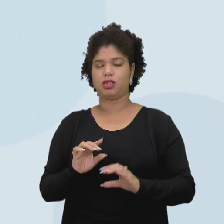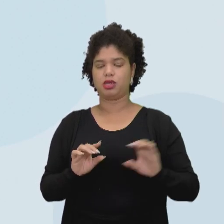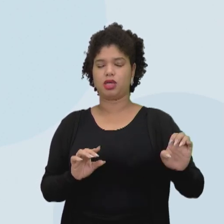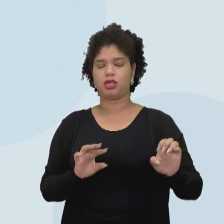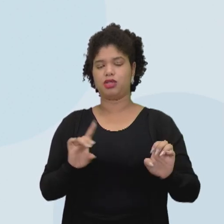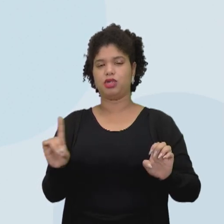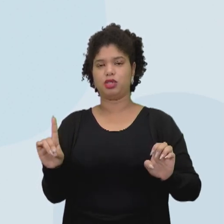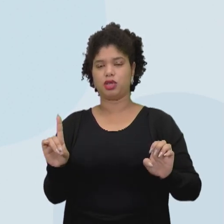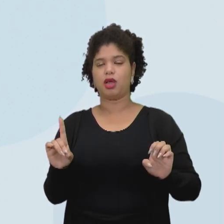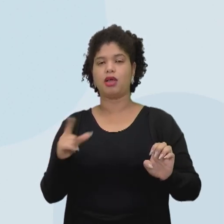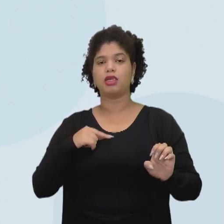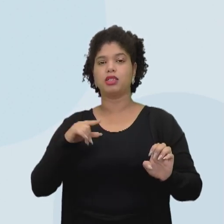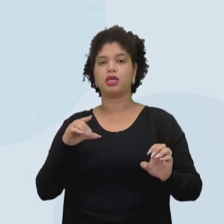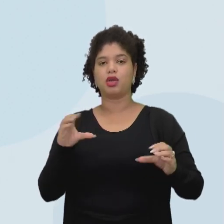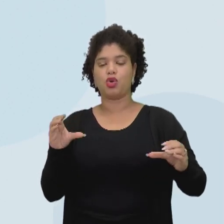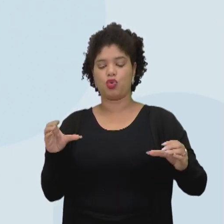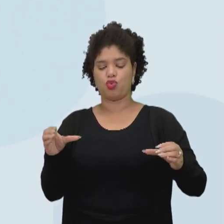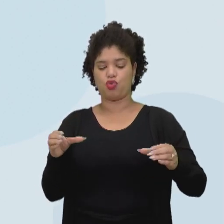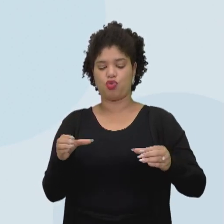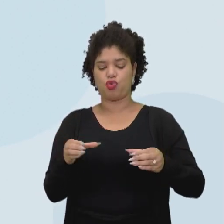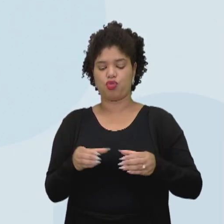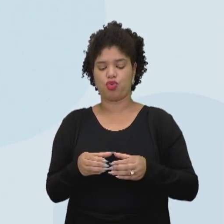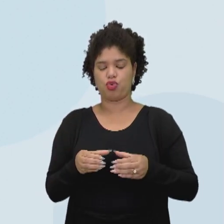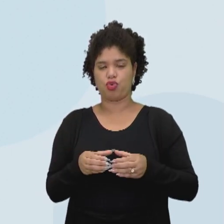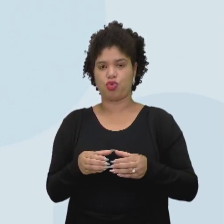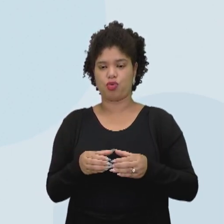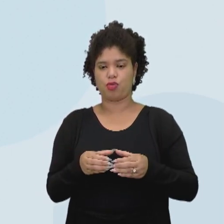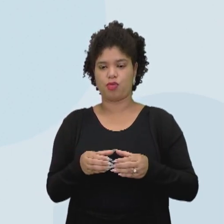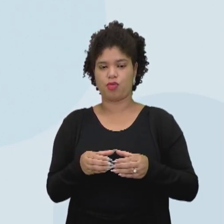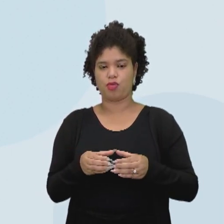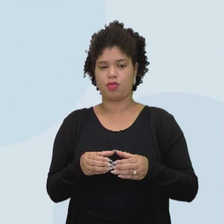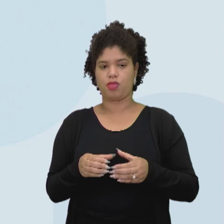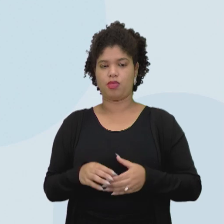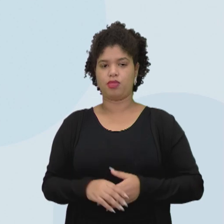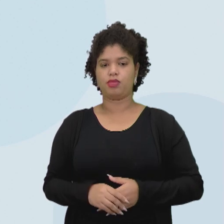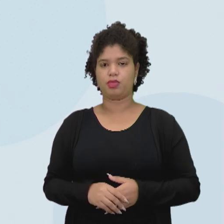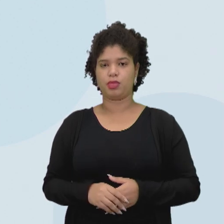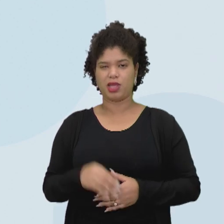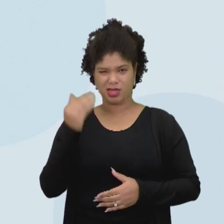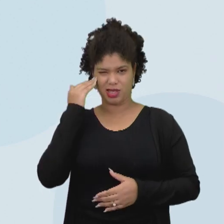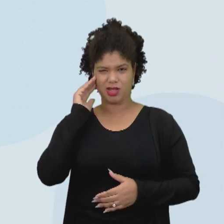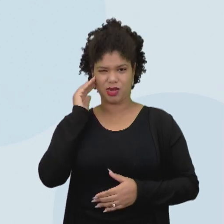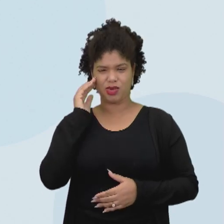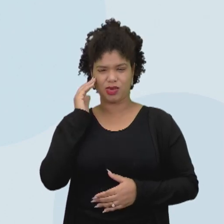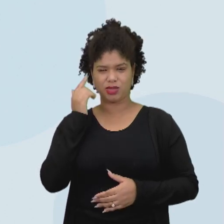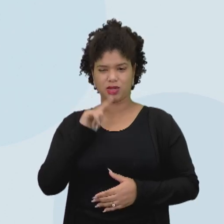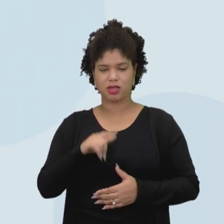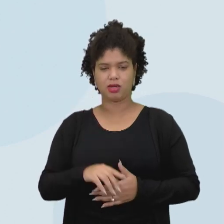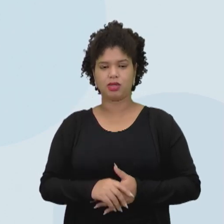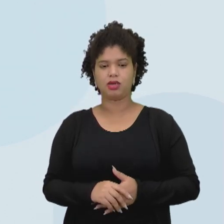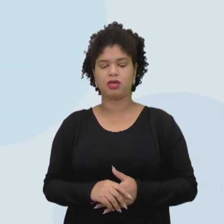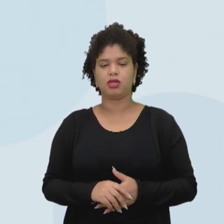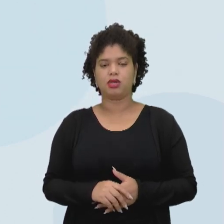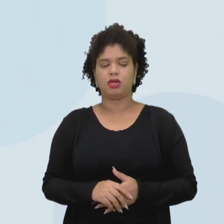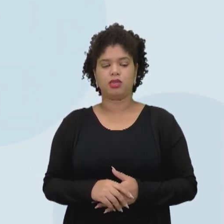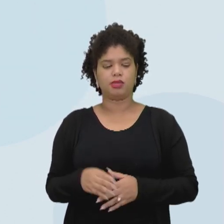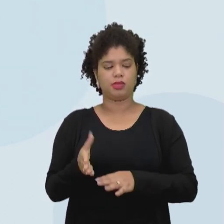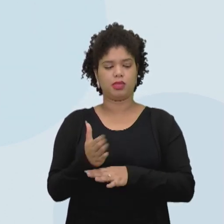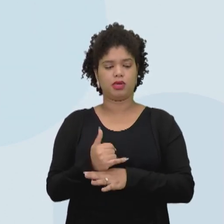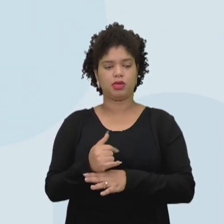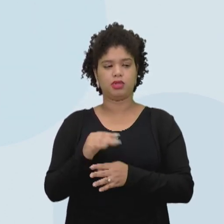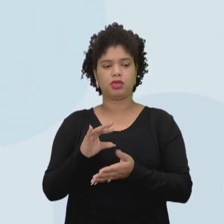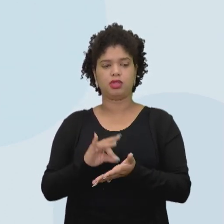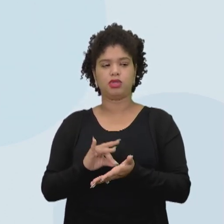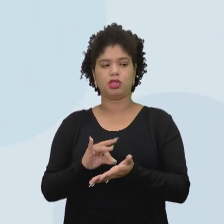e juntar, vai montar aí uma circunferência. Tudo bem até aqui? Deu para entender isso? Bom, antes de ver o que meu